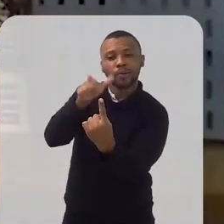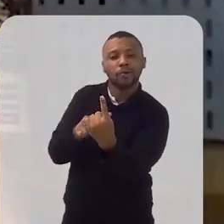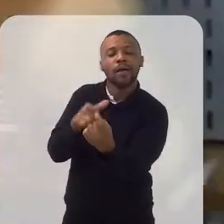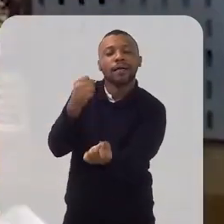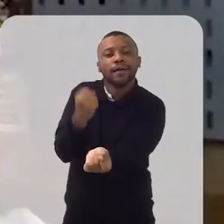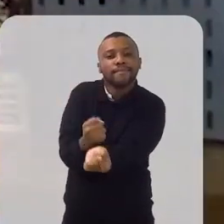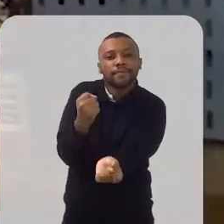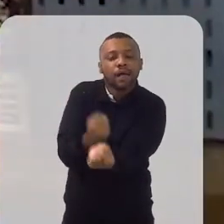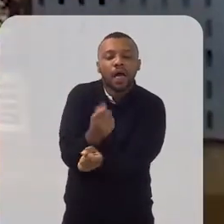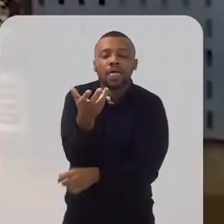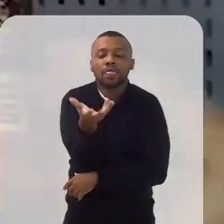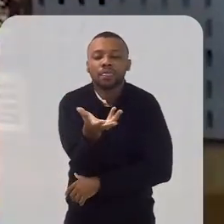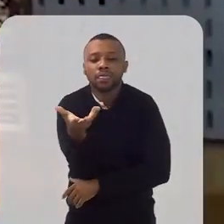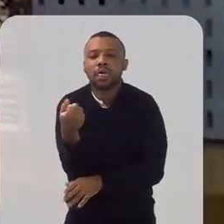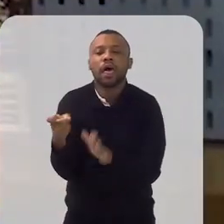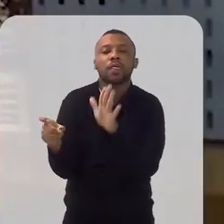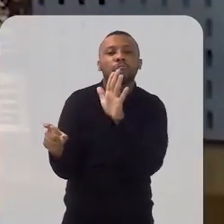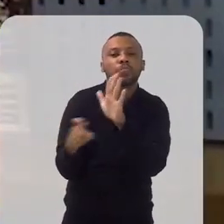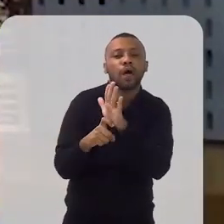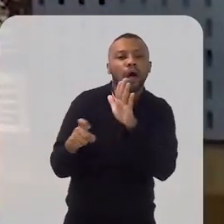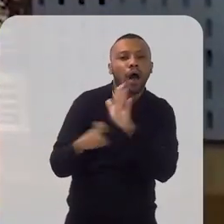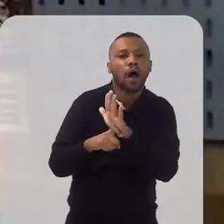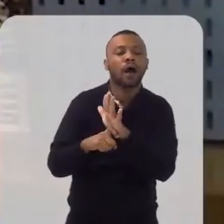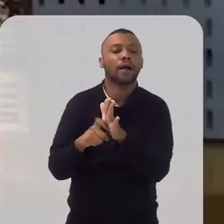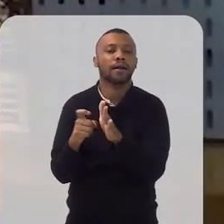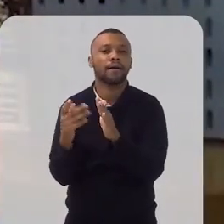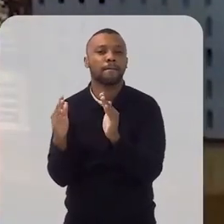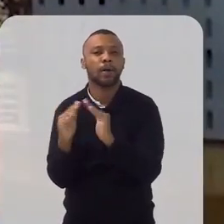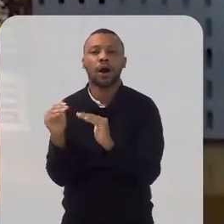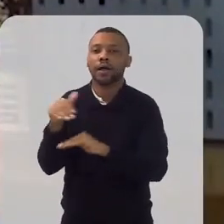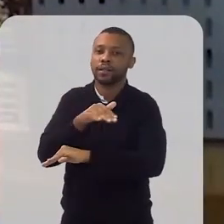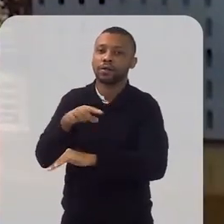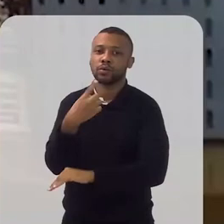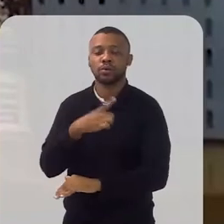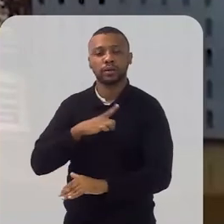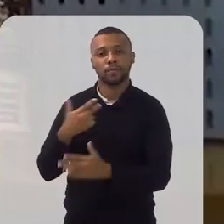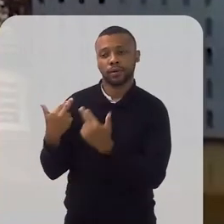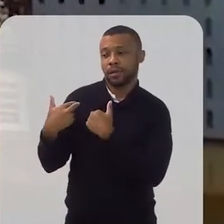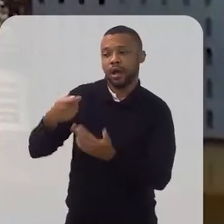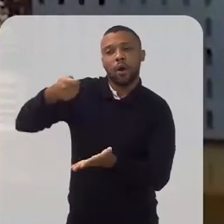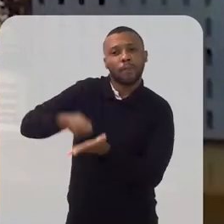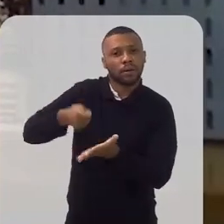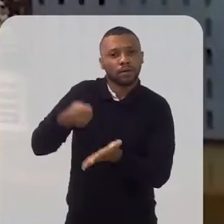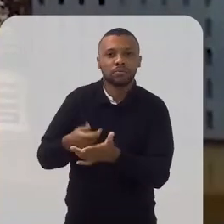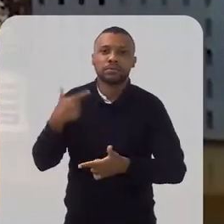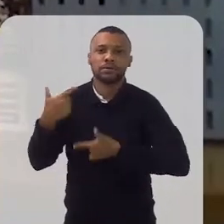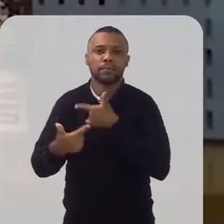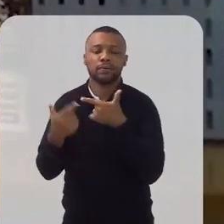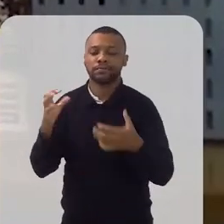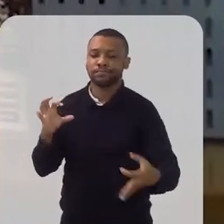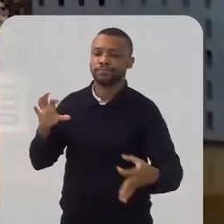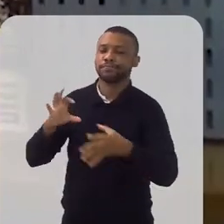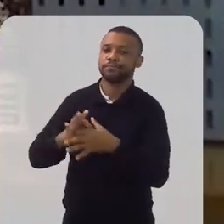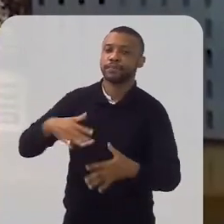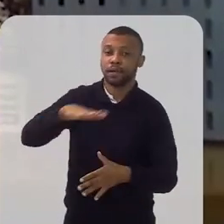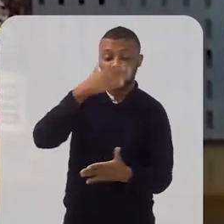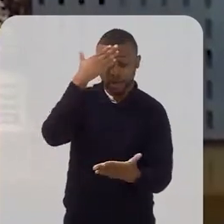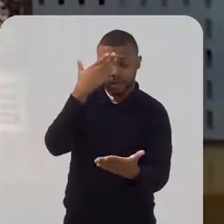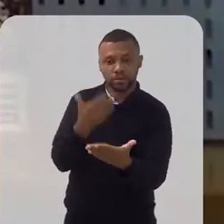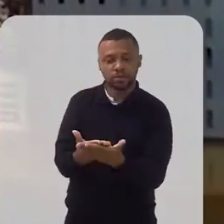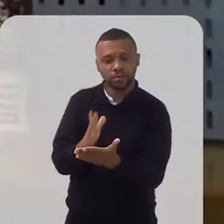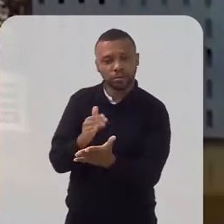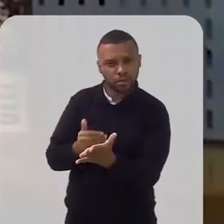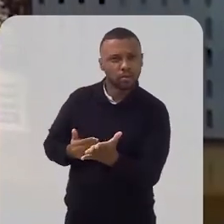que é viciada em algum tipo de droga, drogadito, ou que mora na rua, e a gente tem essa obrigação de estar atuando junto dessas pessoas que a